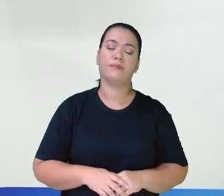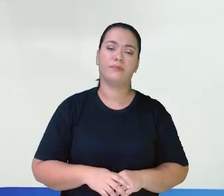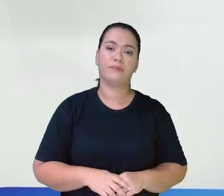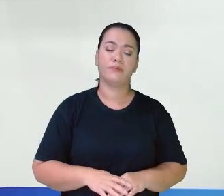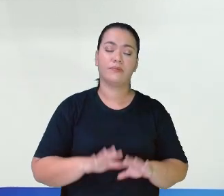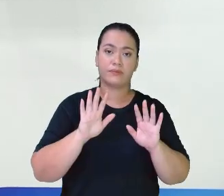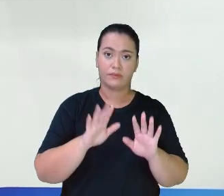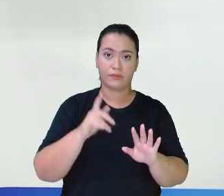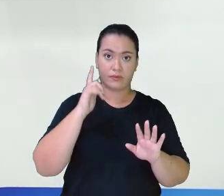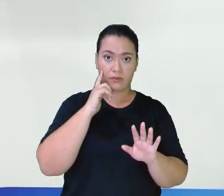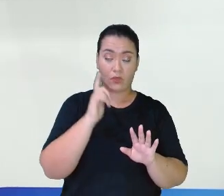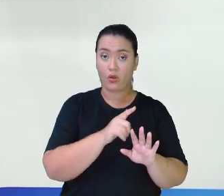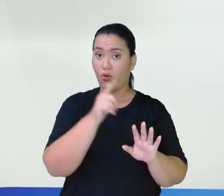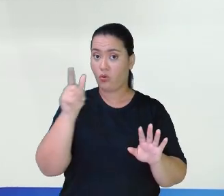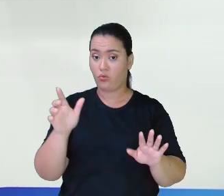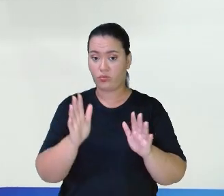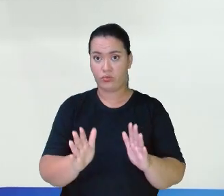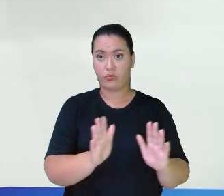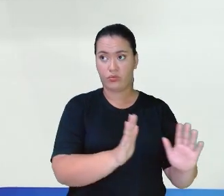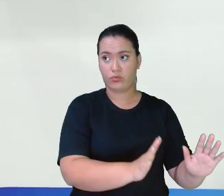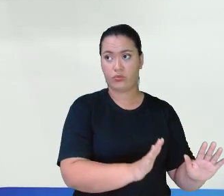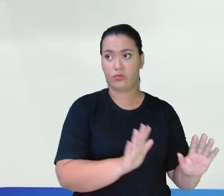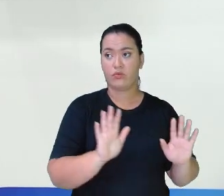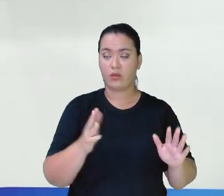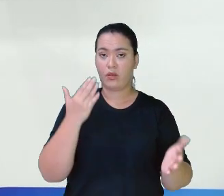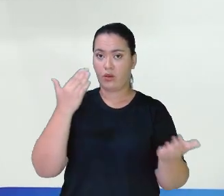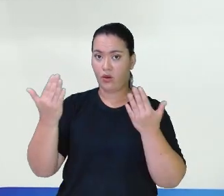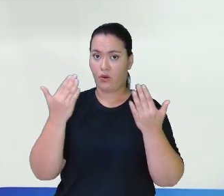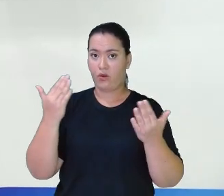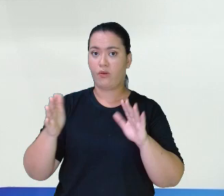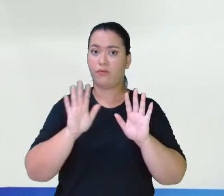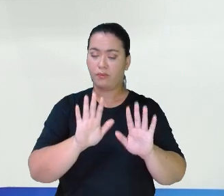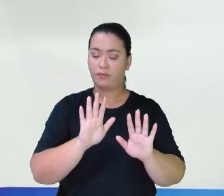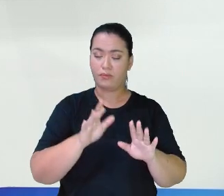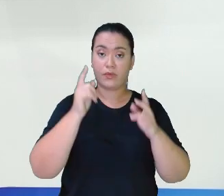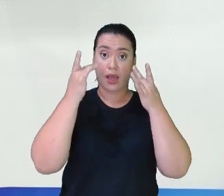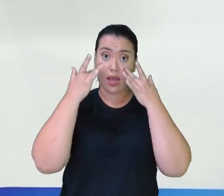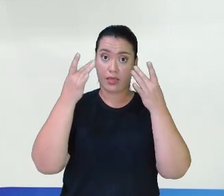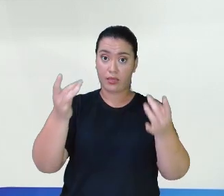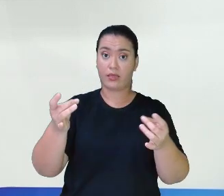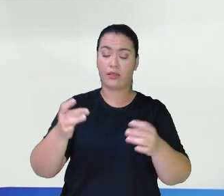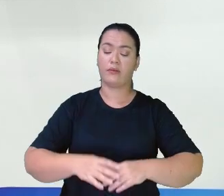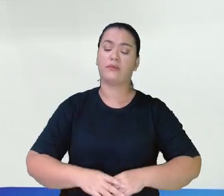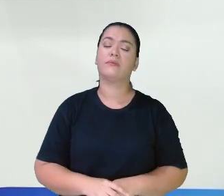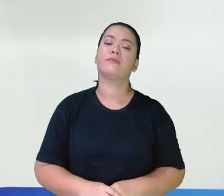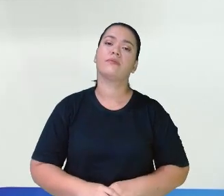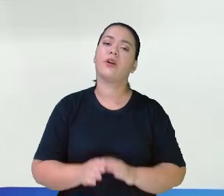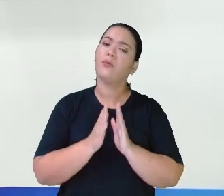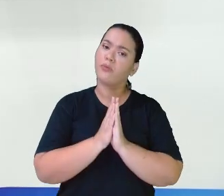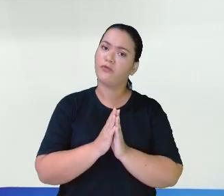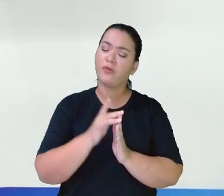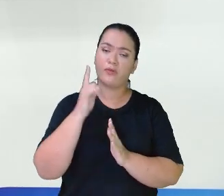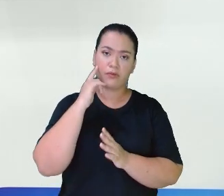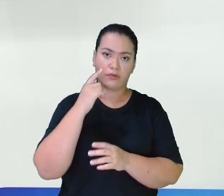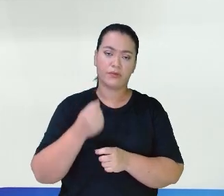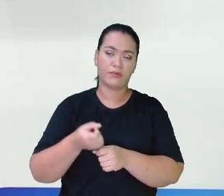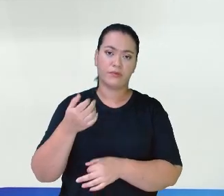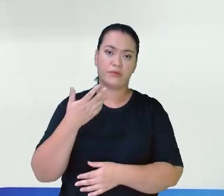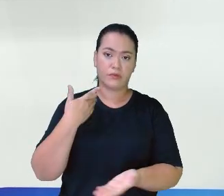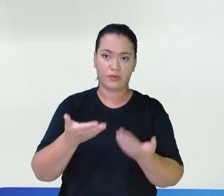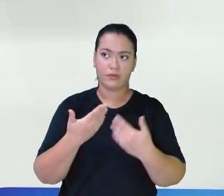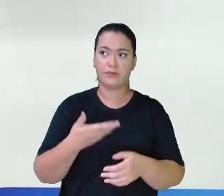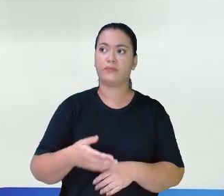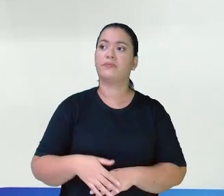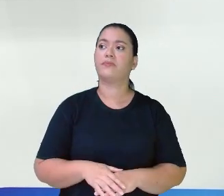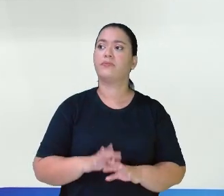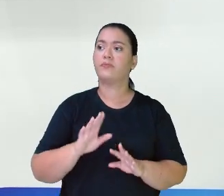Segura aí, vamos ler outra versão, já quero fazer a comparação. Então, fiquem atentos aí no chat, por favor, porque eu preciso de